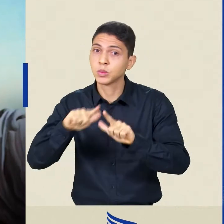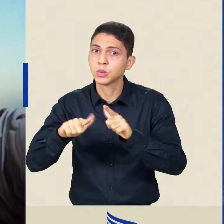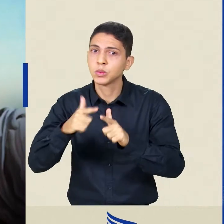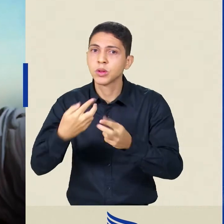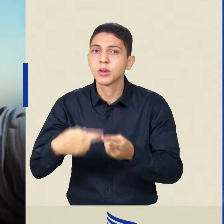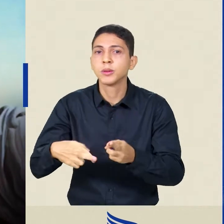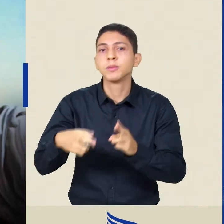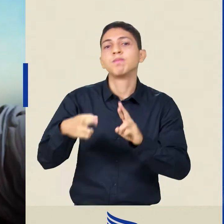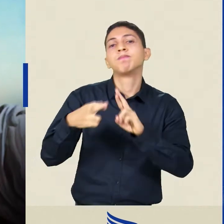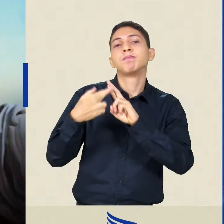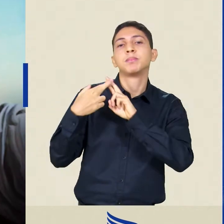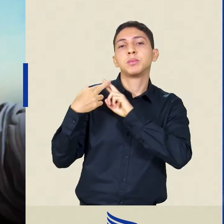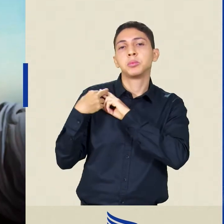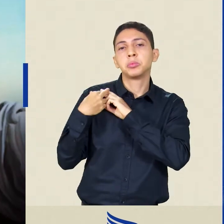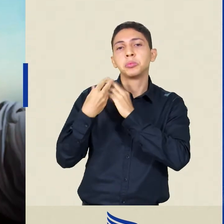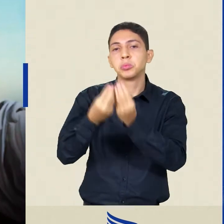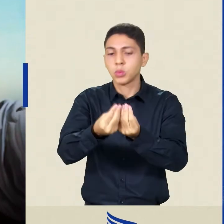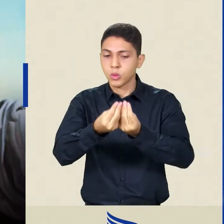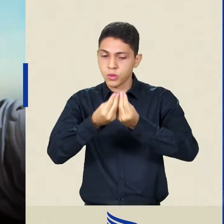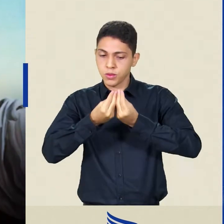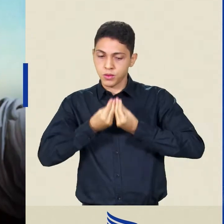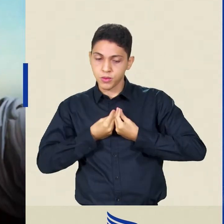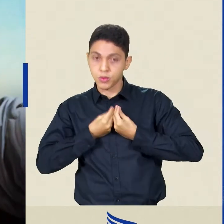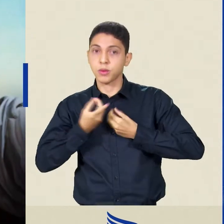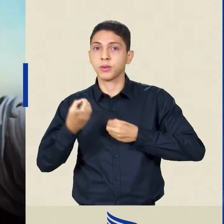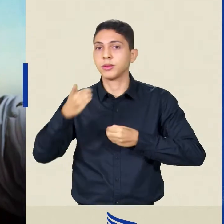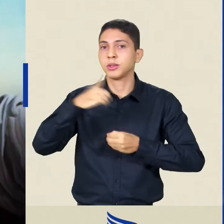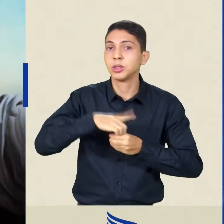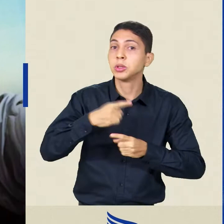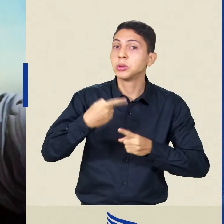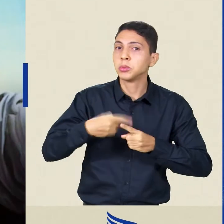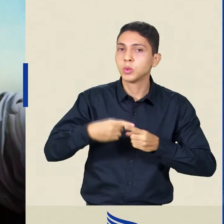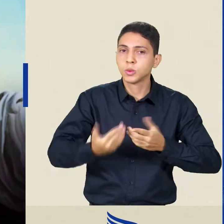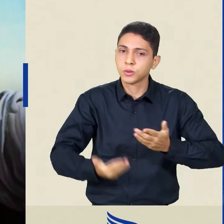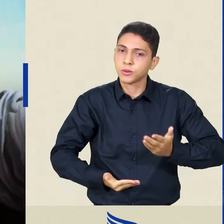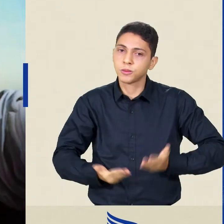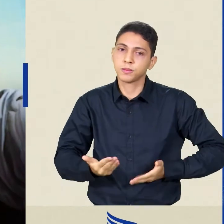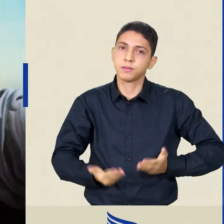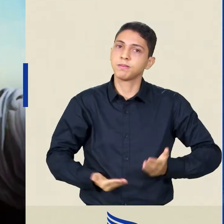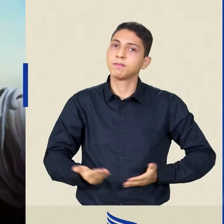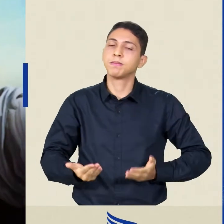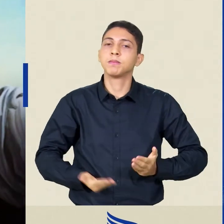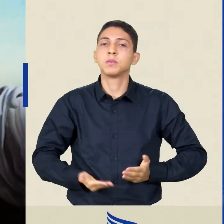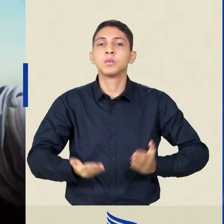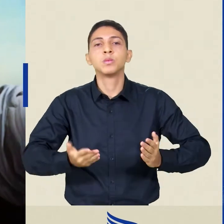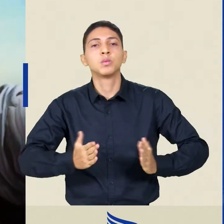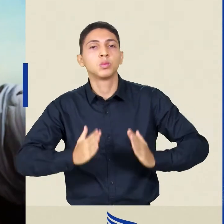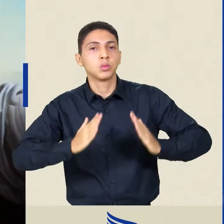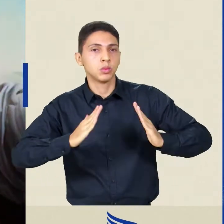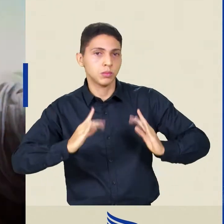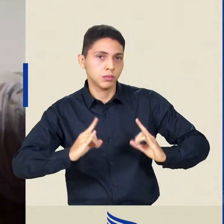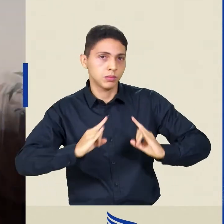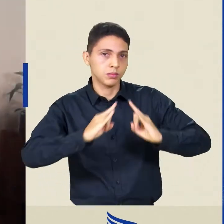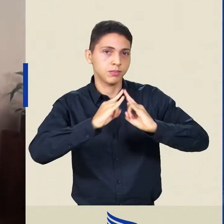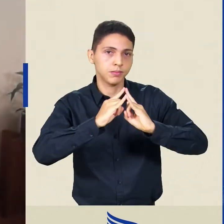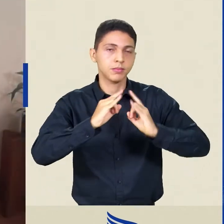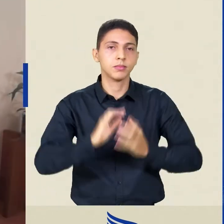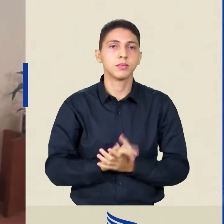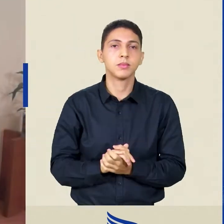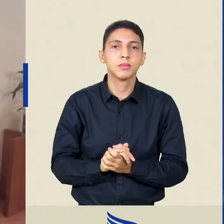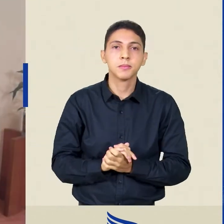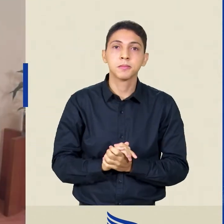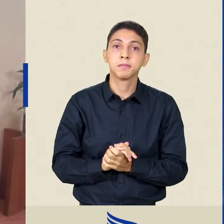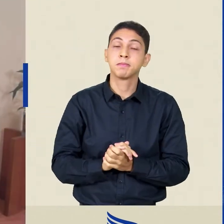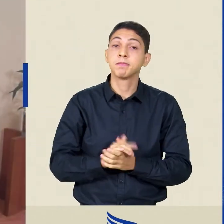por herança, pelo serviço que prestam, o serviço da tenda da congregação. Números 18, 21.